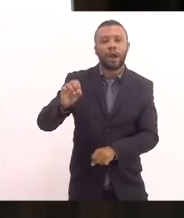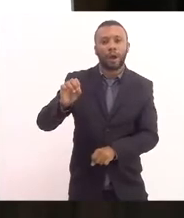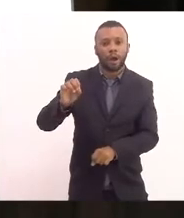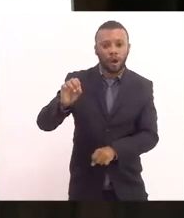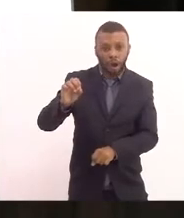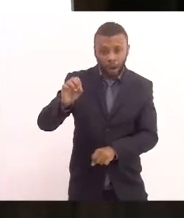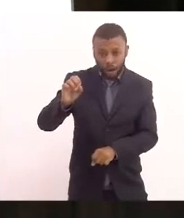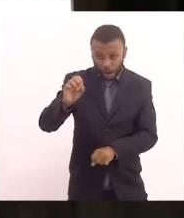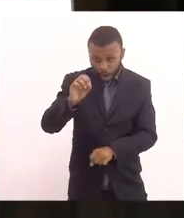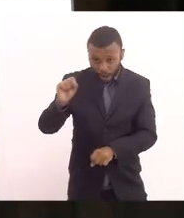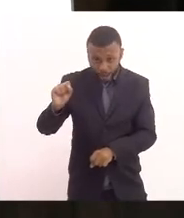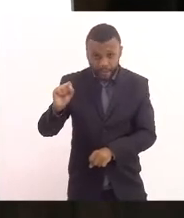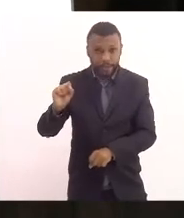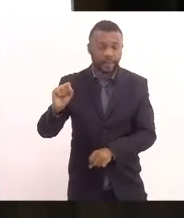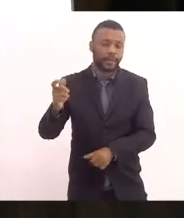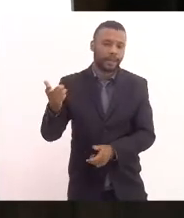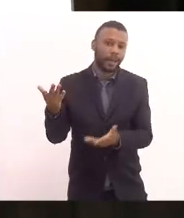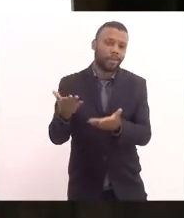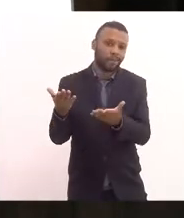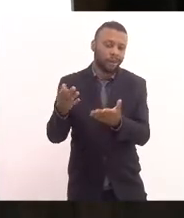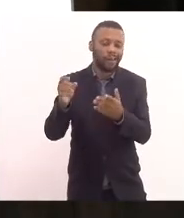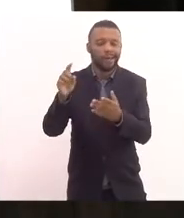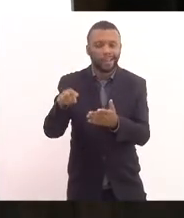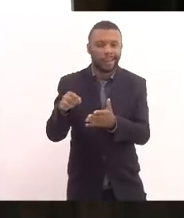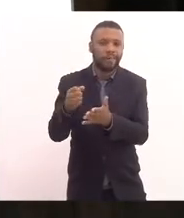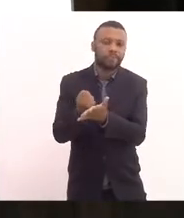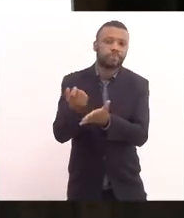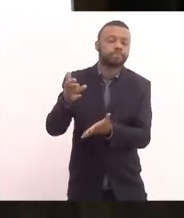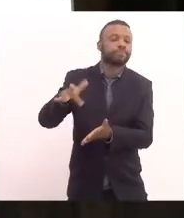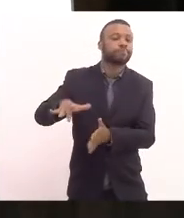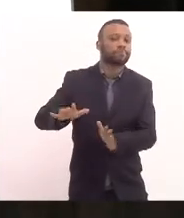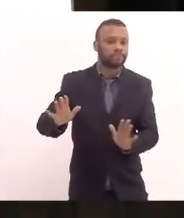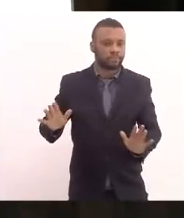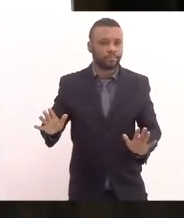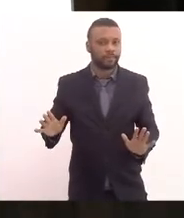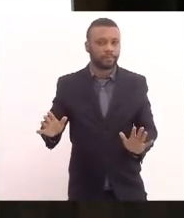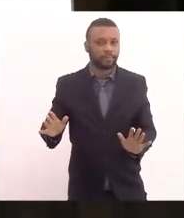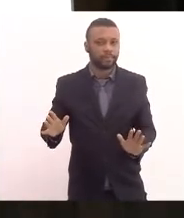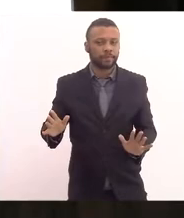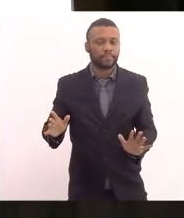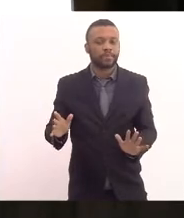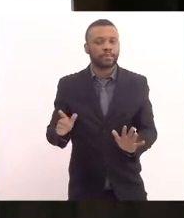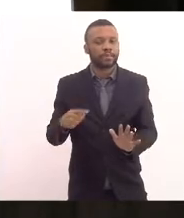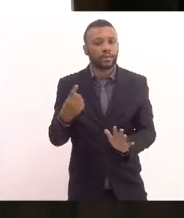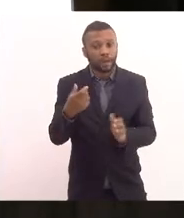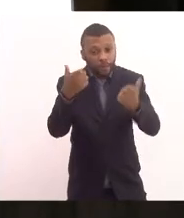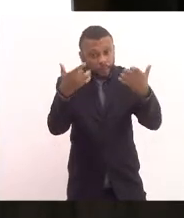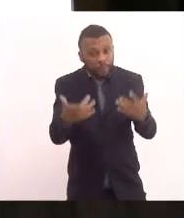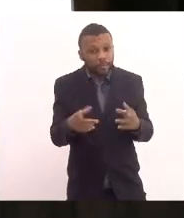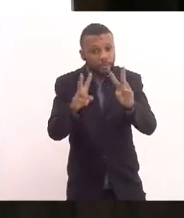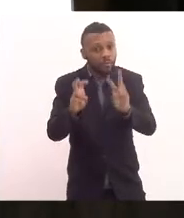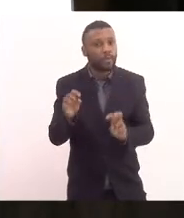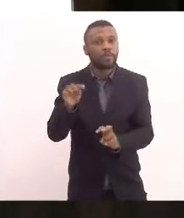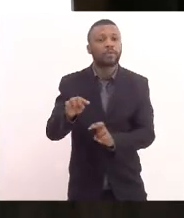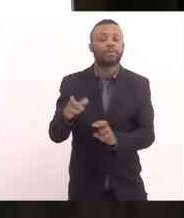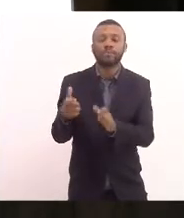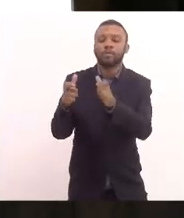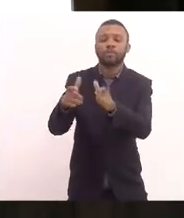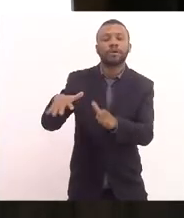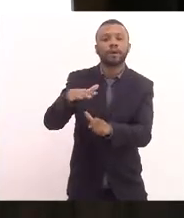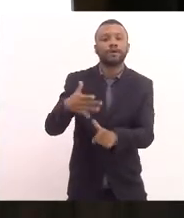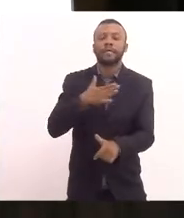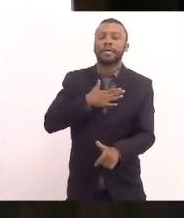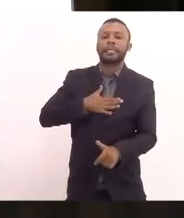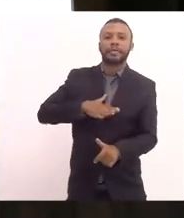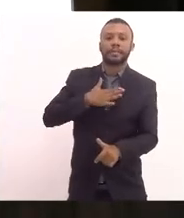sociais. Agora, através de pejotização. Então, é disso que a gente está falando, de um local de descanso que a